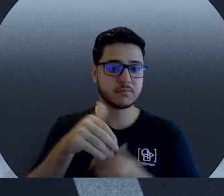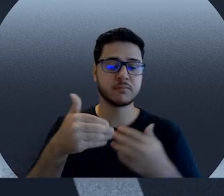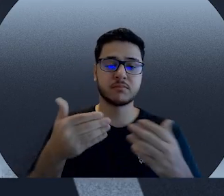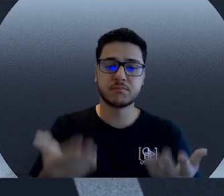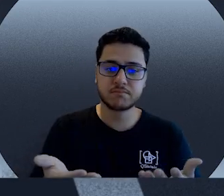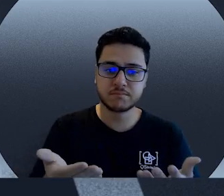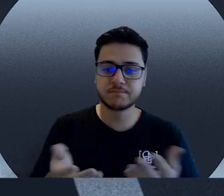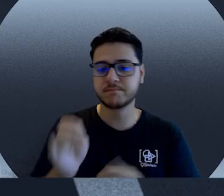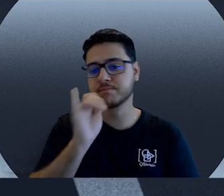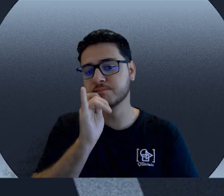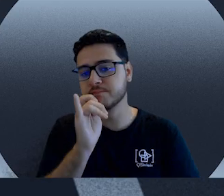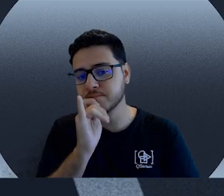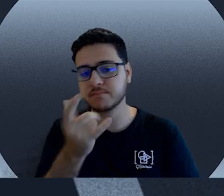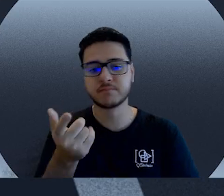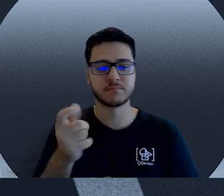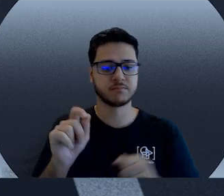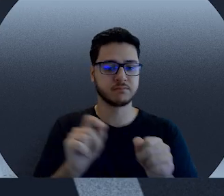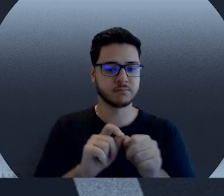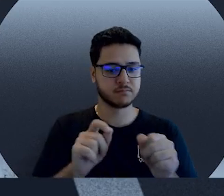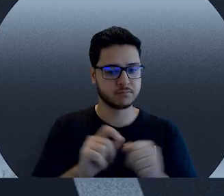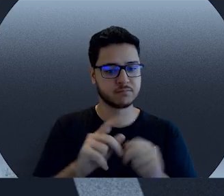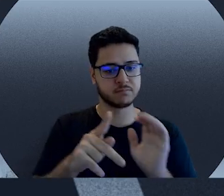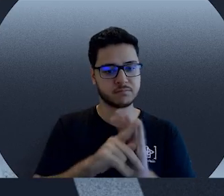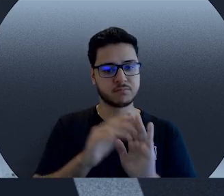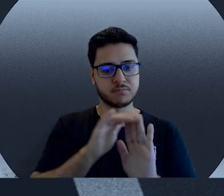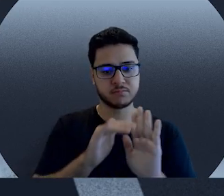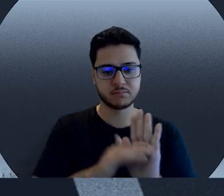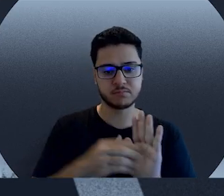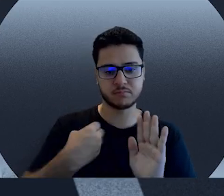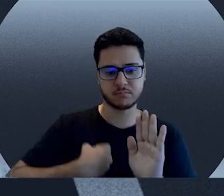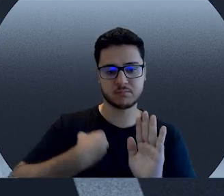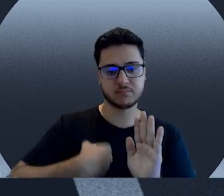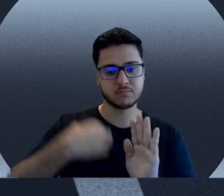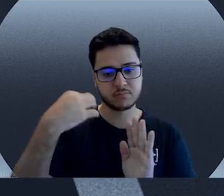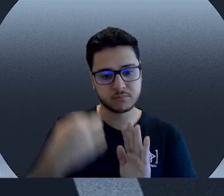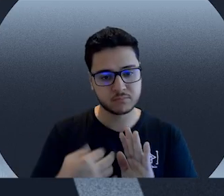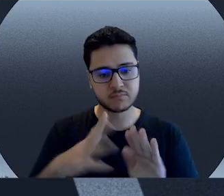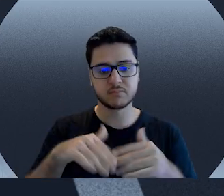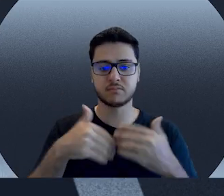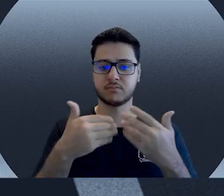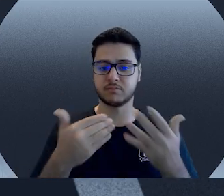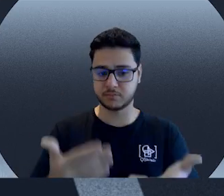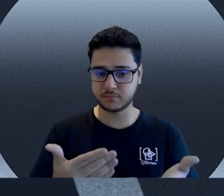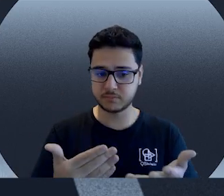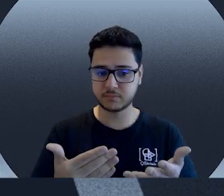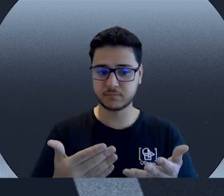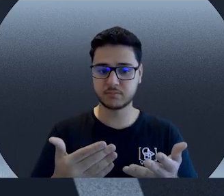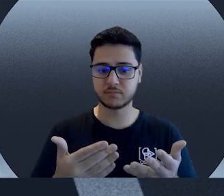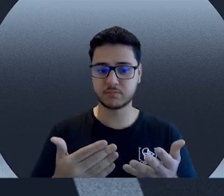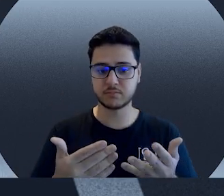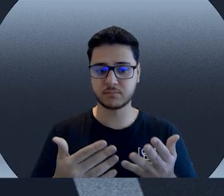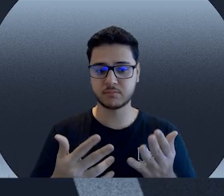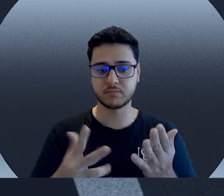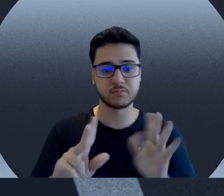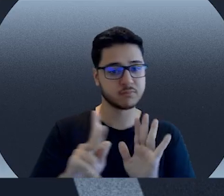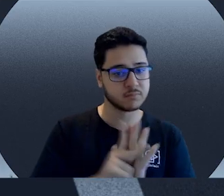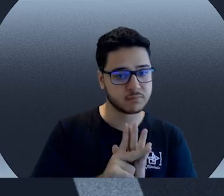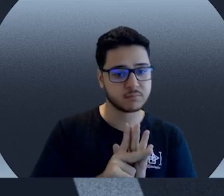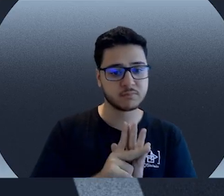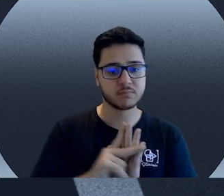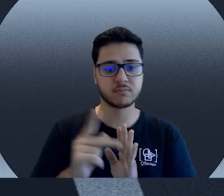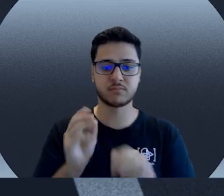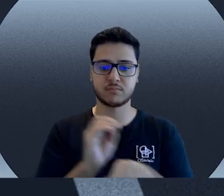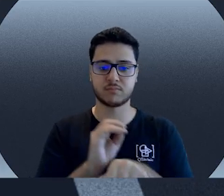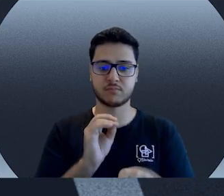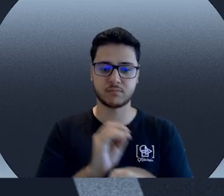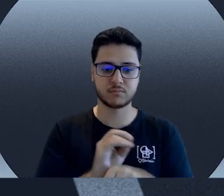que uma obra do Olafur não pode me ajudar numa aula de ciência a falar sobre